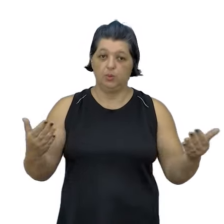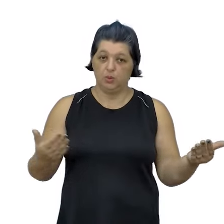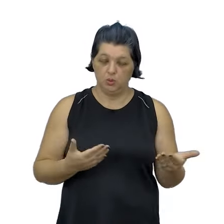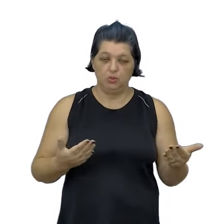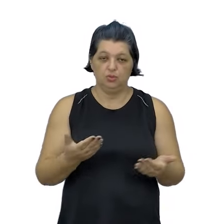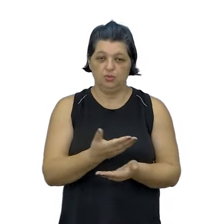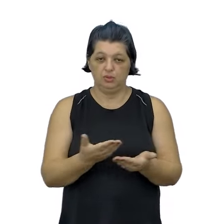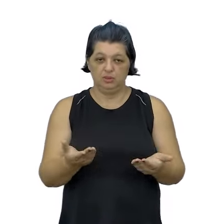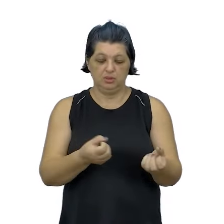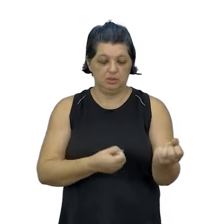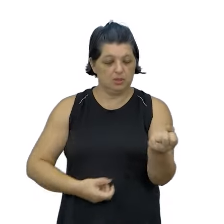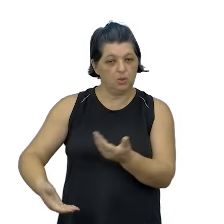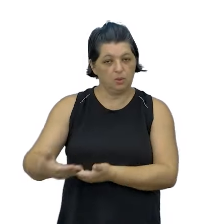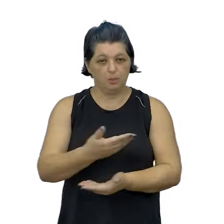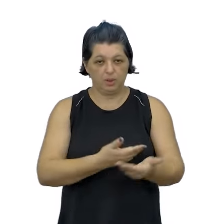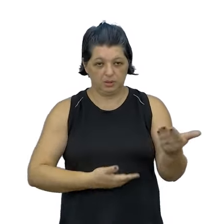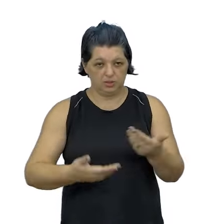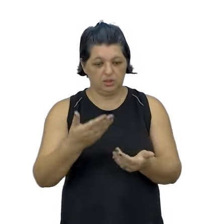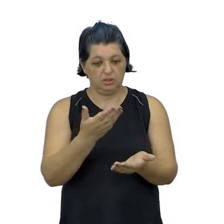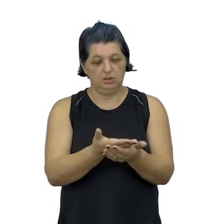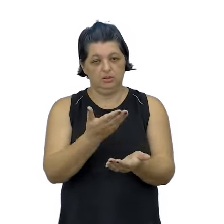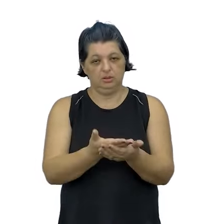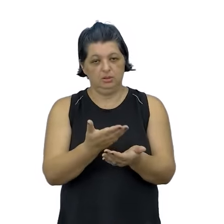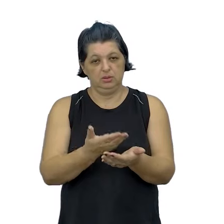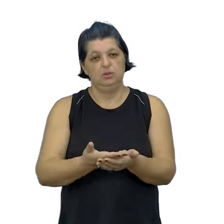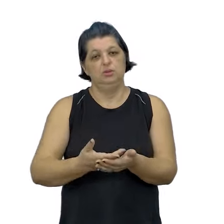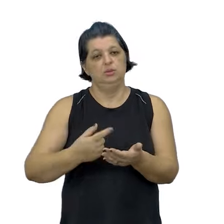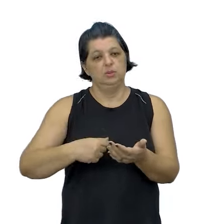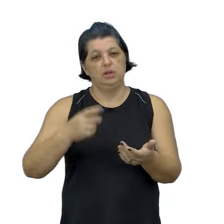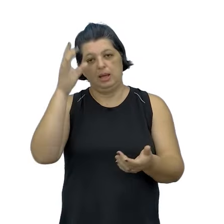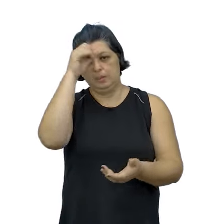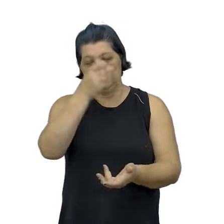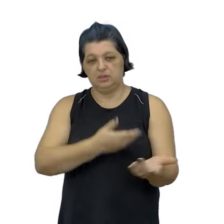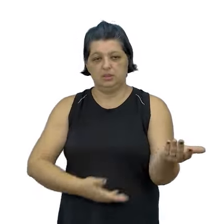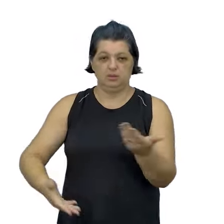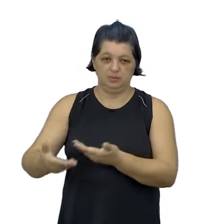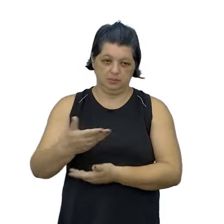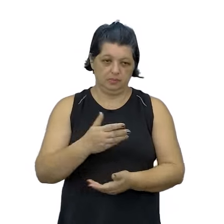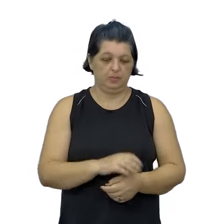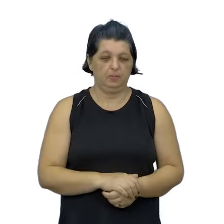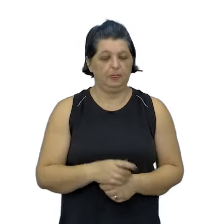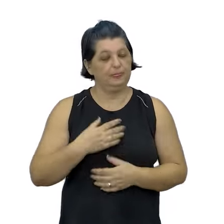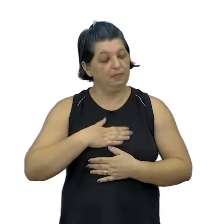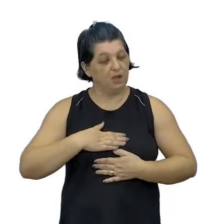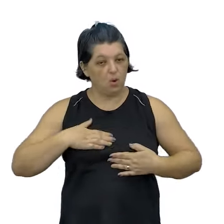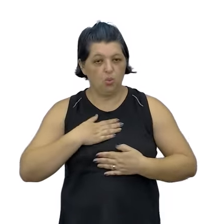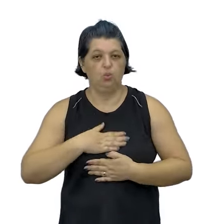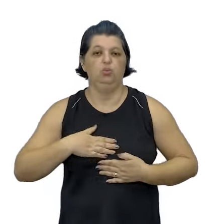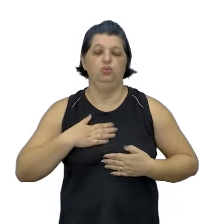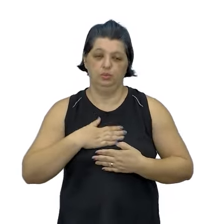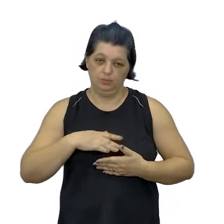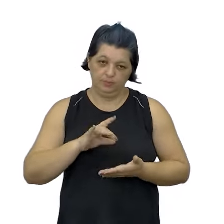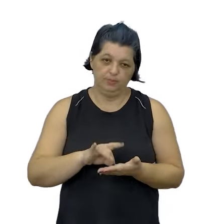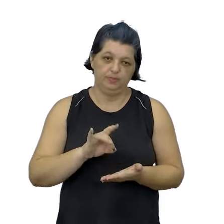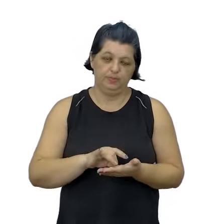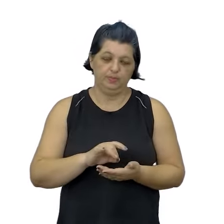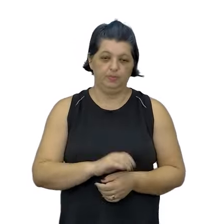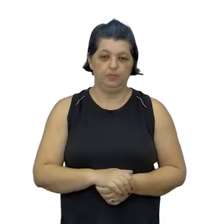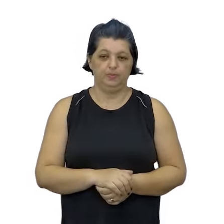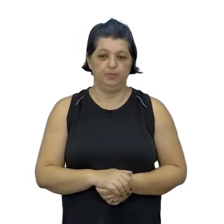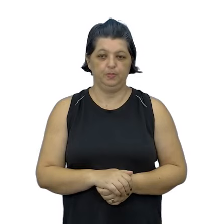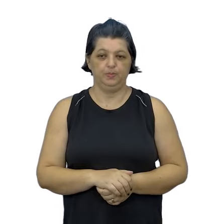vocês, compartilhar desse momento de estudo, esse aprendizado coletivo. Quero falar que eu gostei muito, muito, muito de